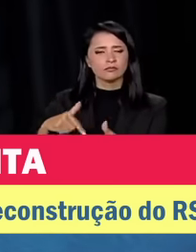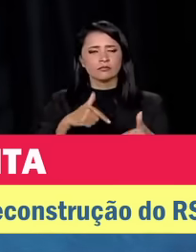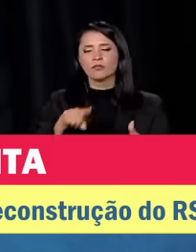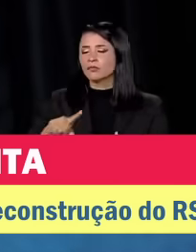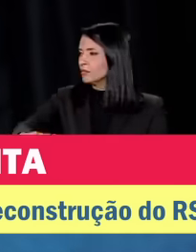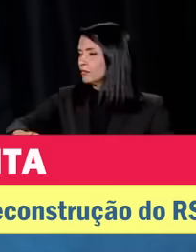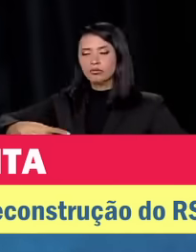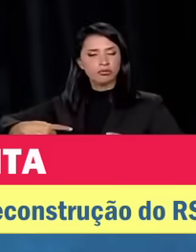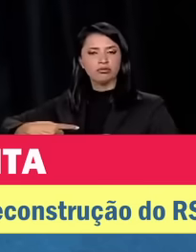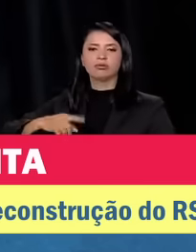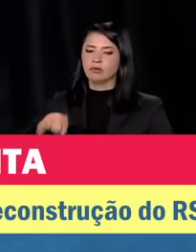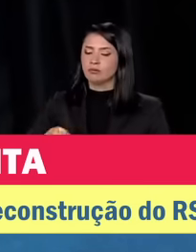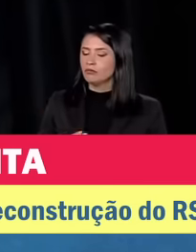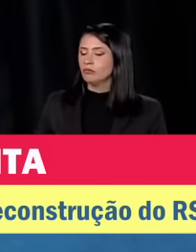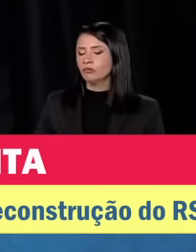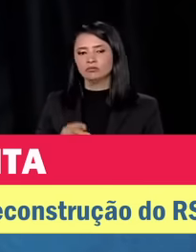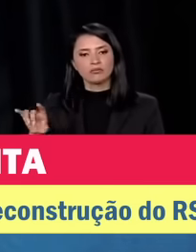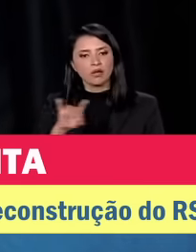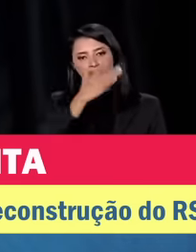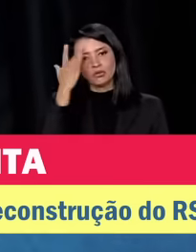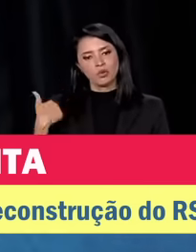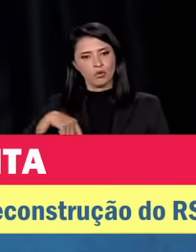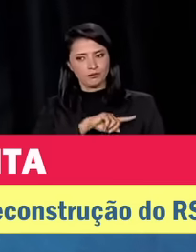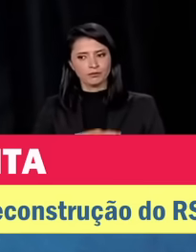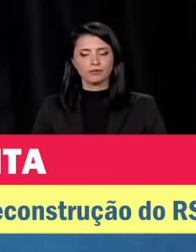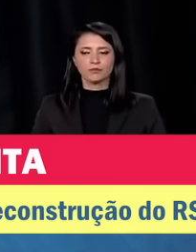é um desafio enorme para cada um e para cada uma de nós.